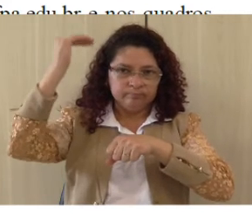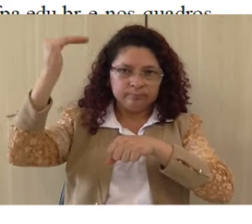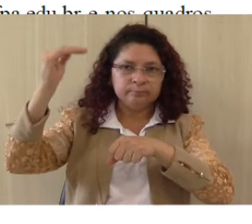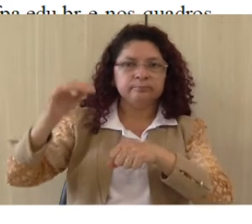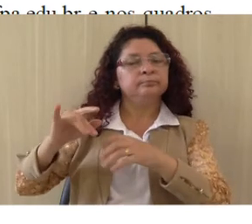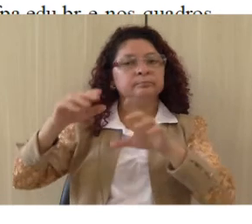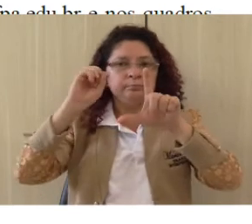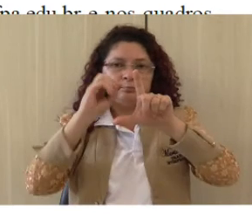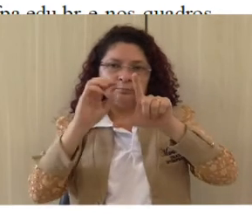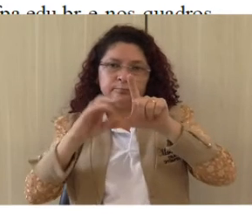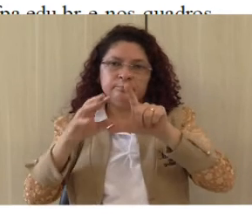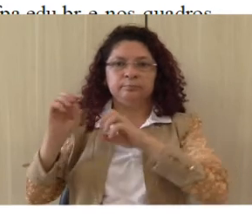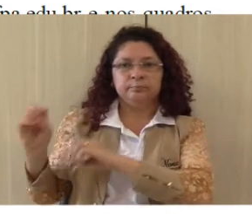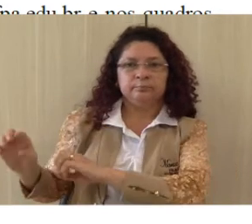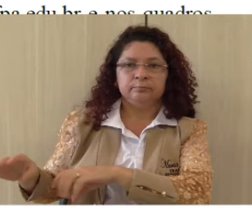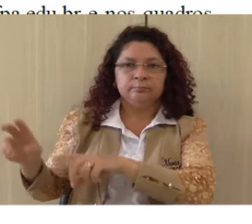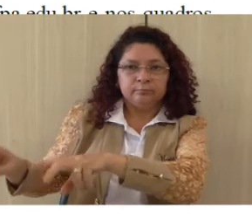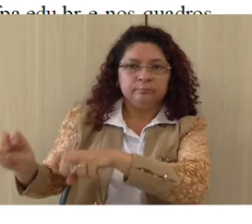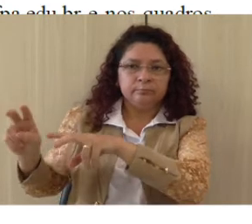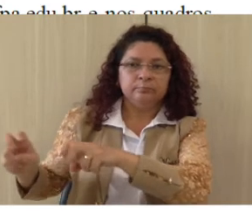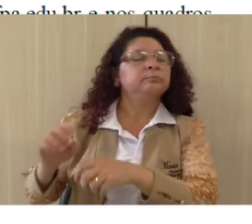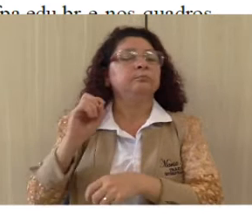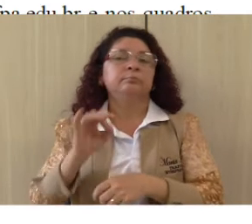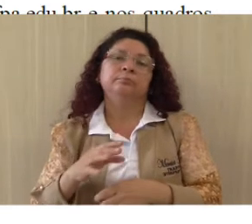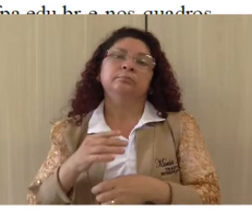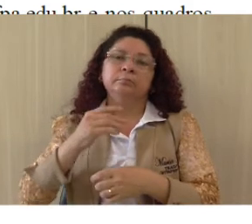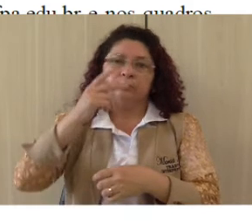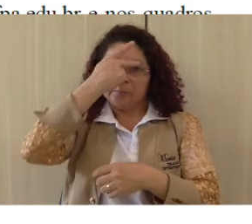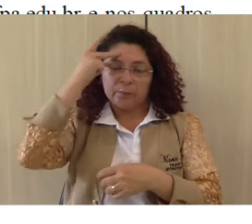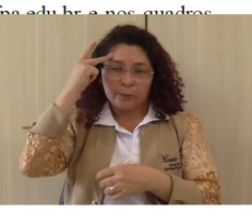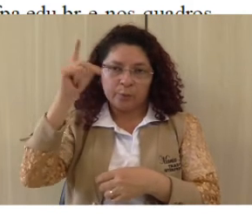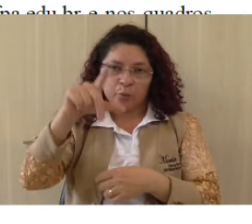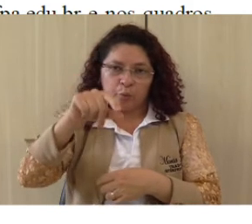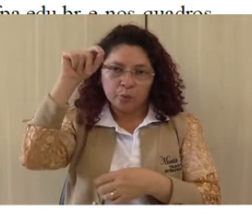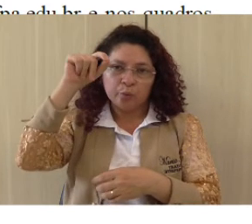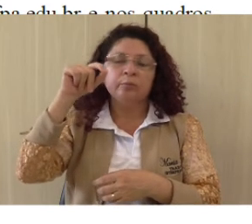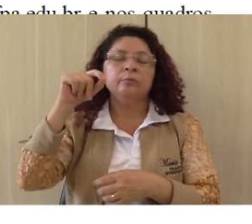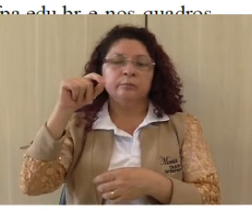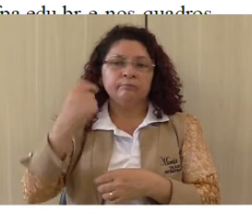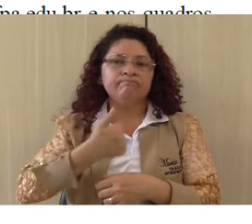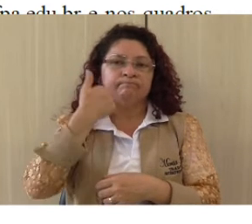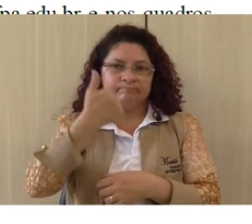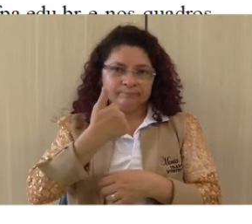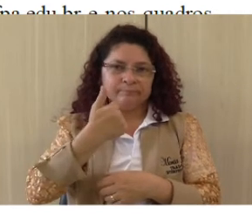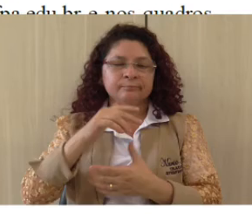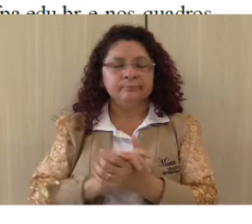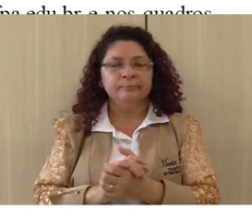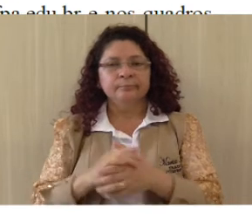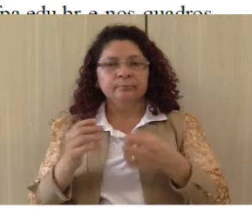Educação do Campo será realizada somente para os candidatos aprovados e classificados, de acordo com o subitem